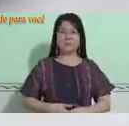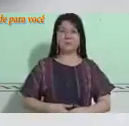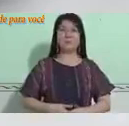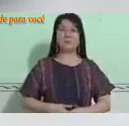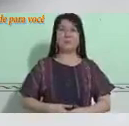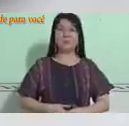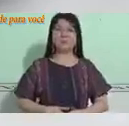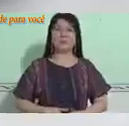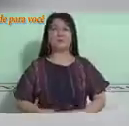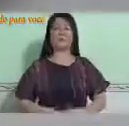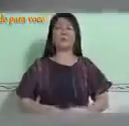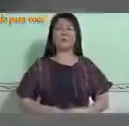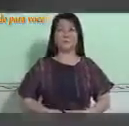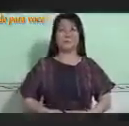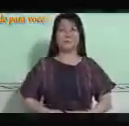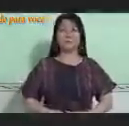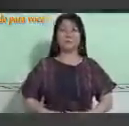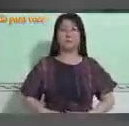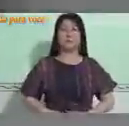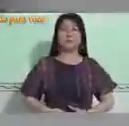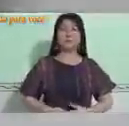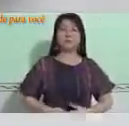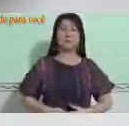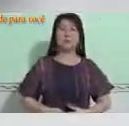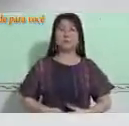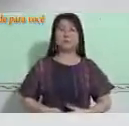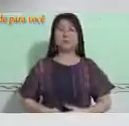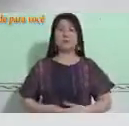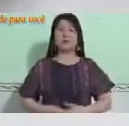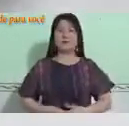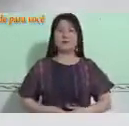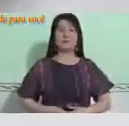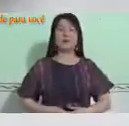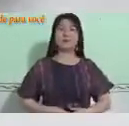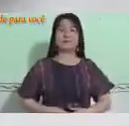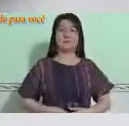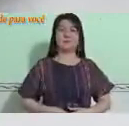ser negativo mesmo que tenha ocorrido uma fecundação.